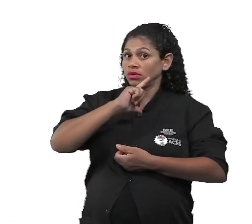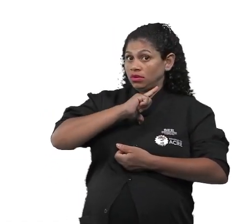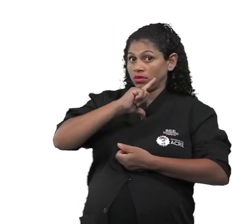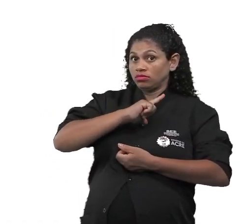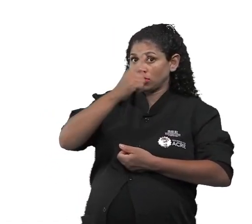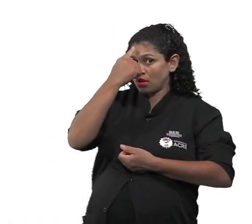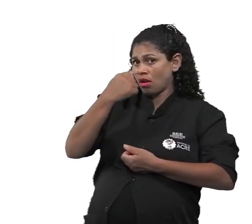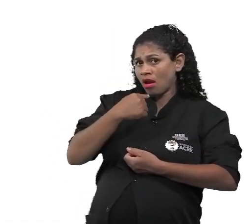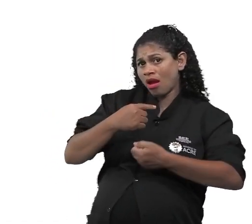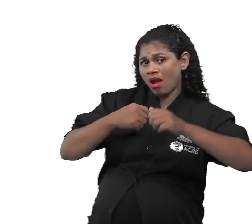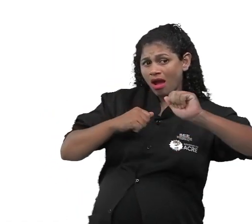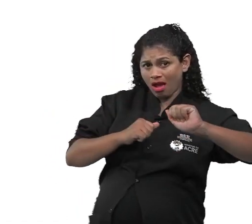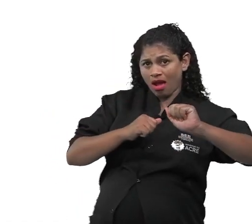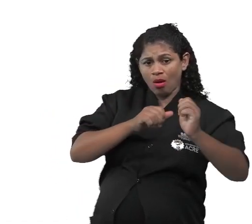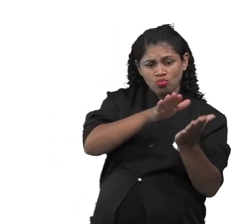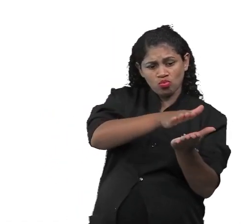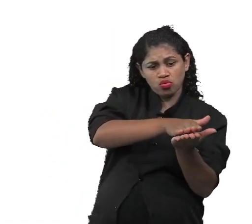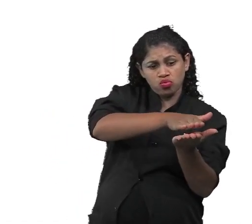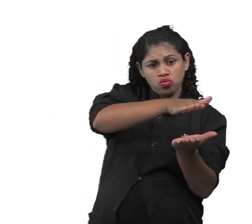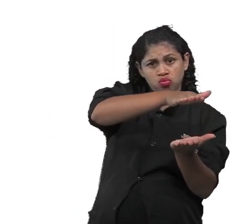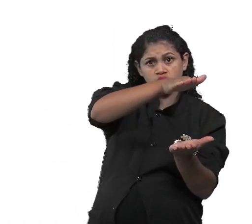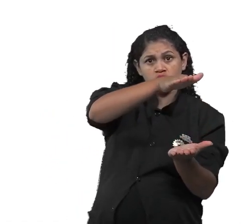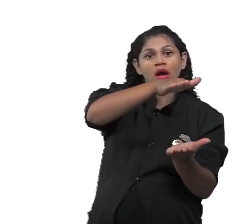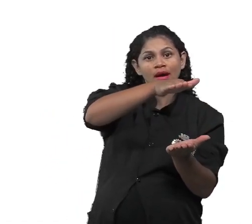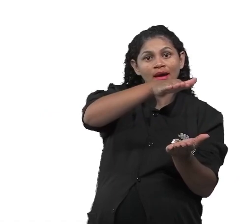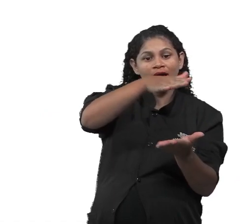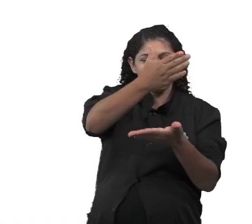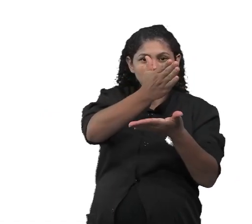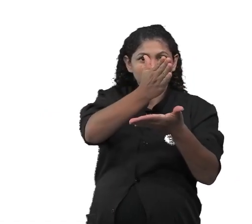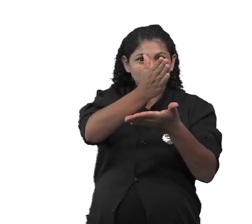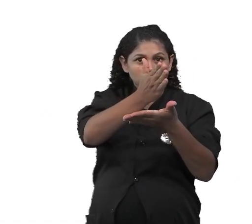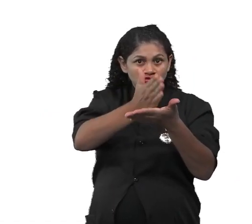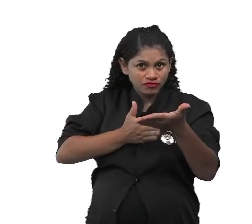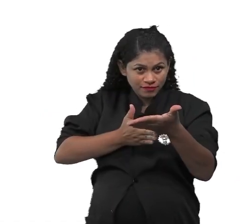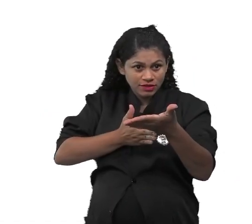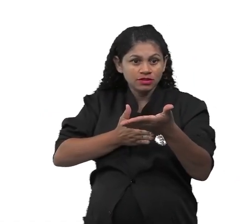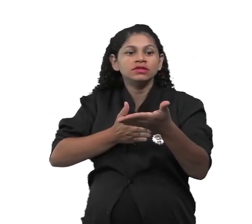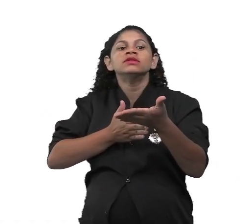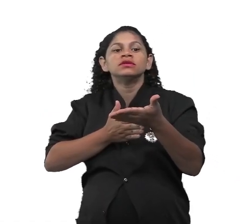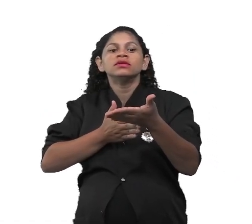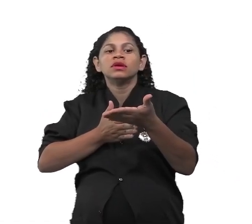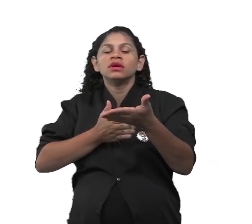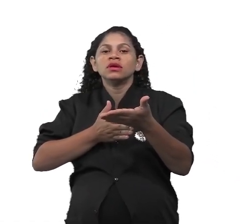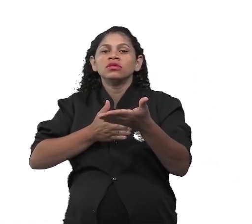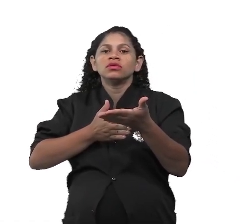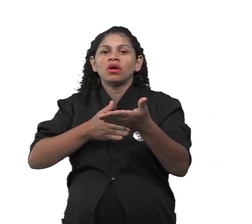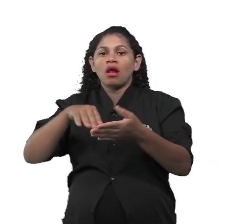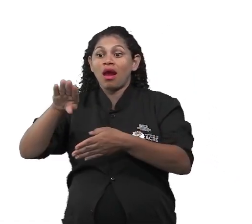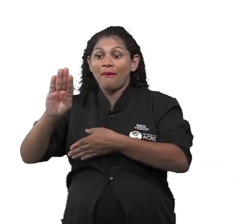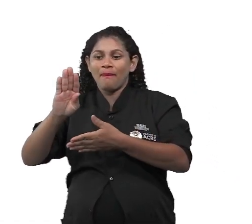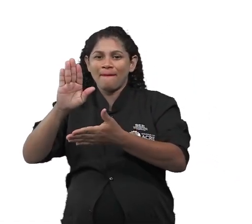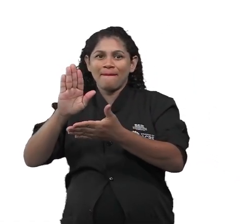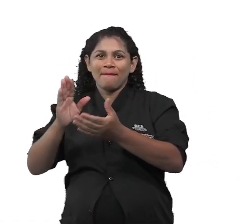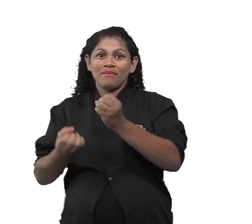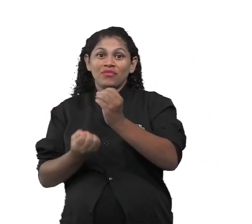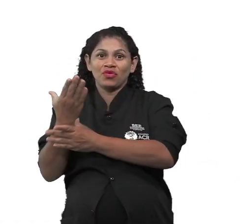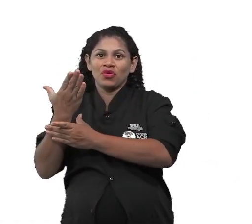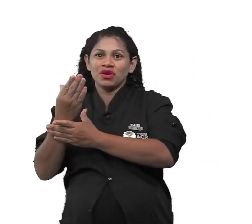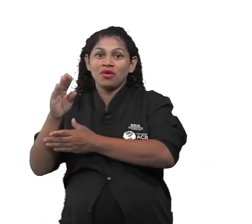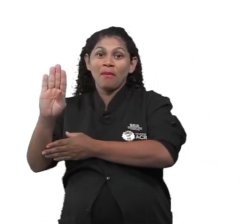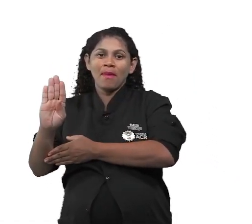Se você reunir todos esses sólidos, ele vai dar o sólido anterior. Essa é uma